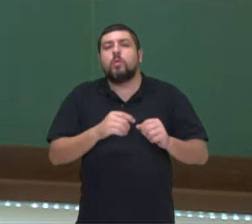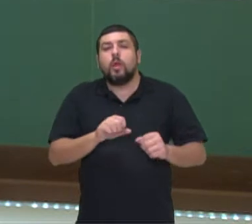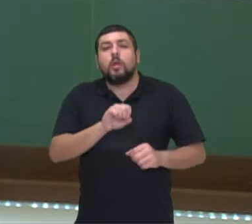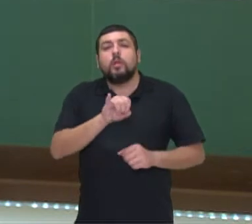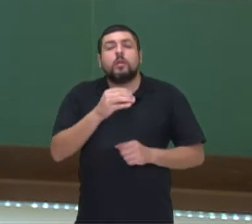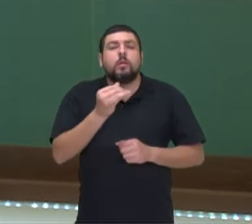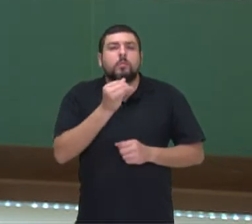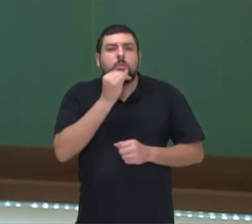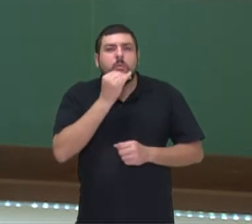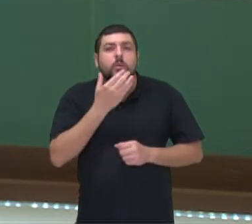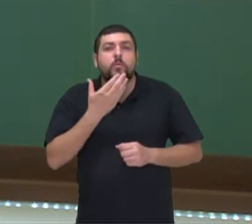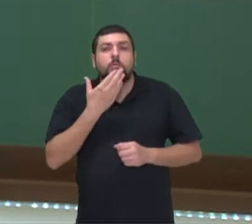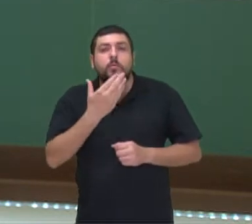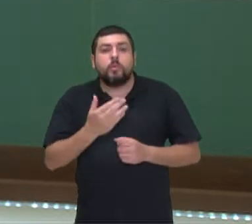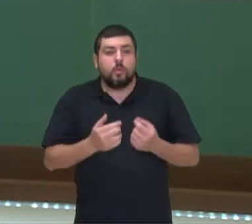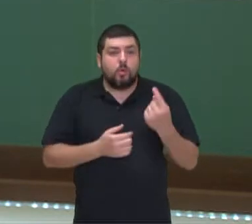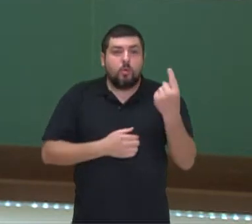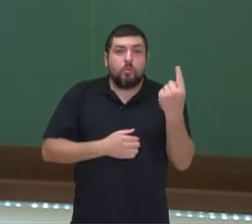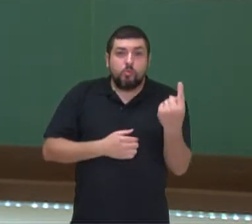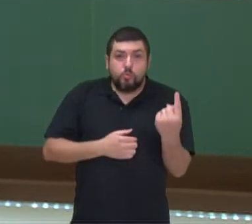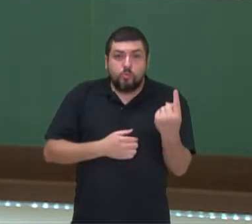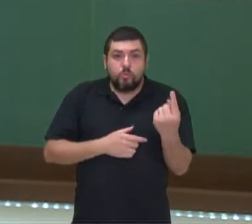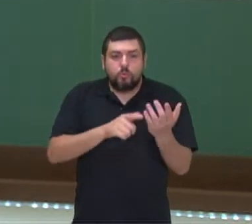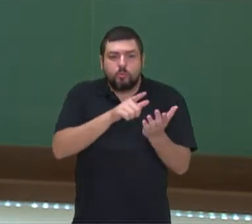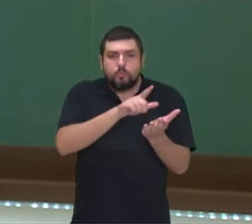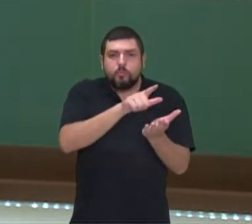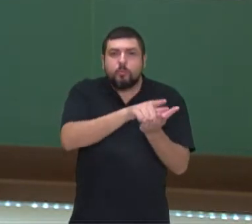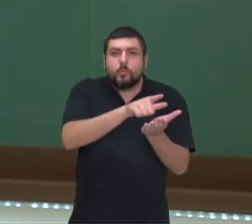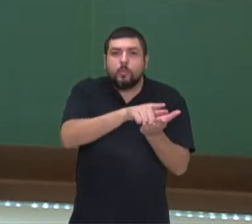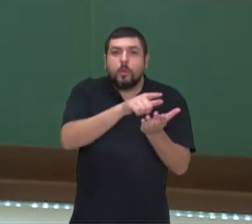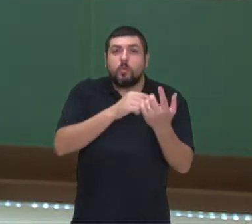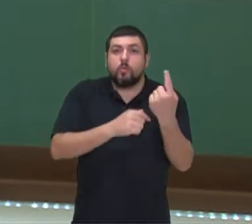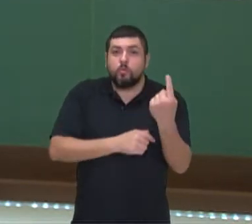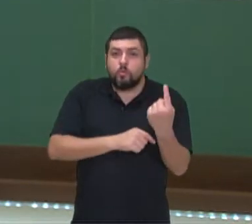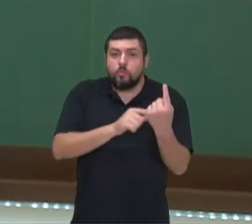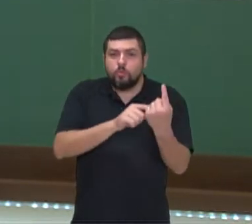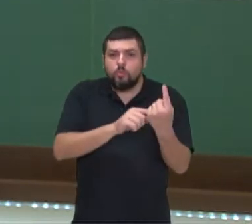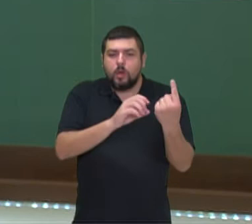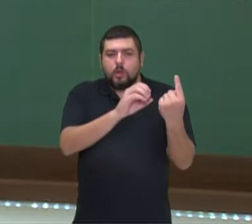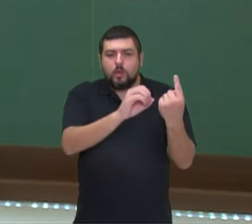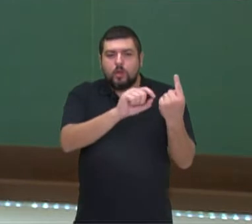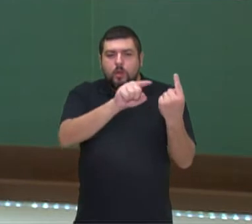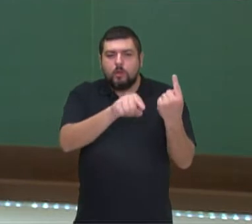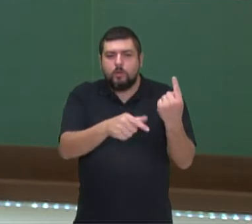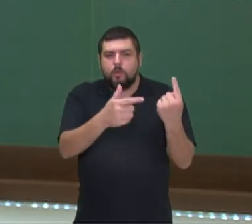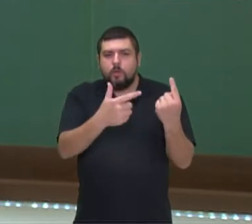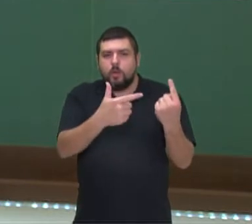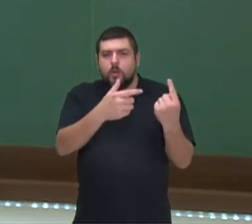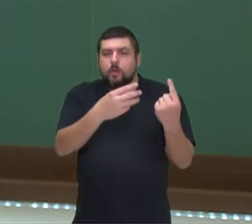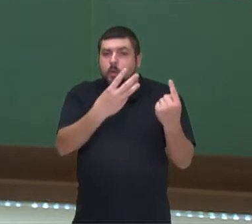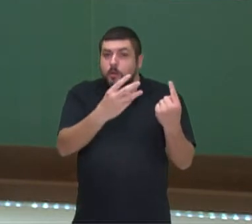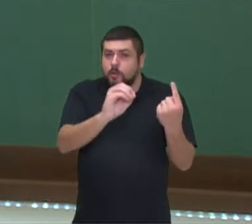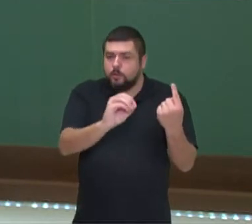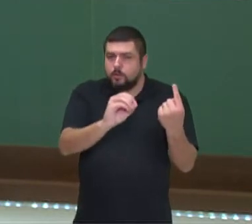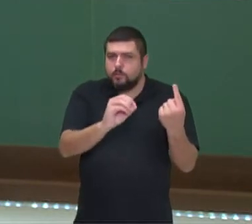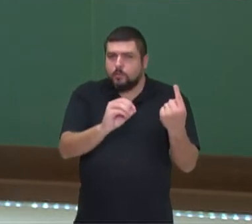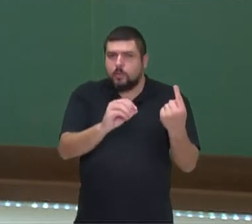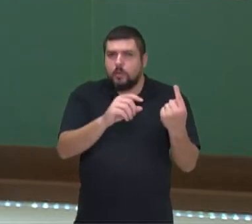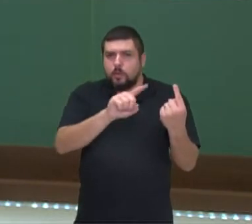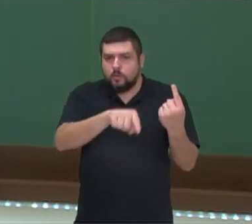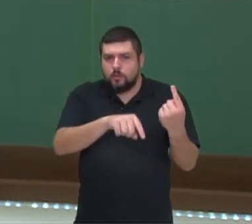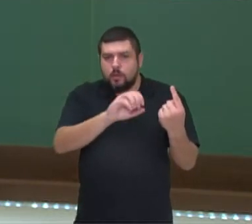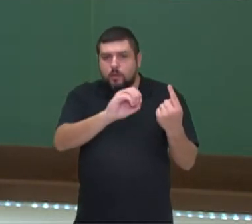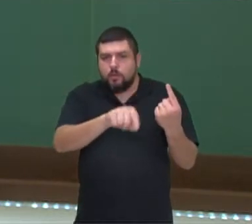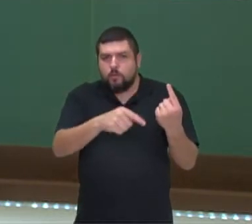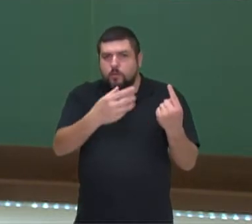para fazer um folheto, lá na gráfica 1, vai ficar 0,30, que é 30 centavos, vezes 1. Né? Por isso que esse